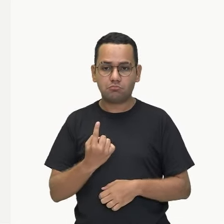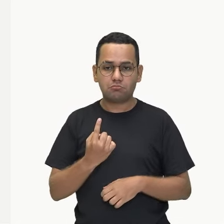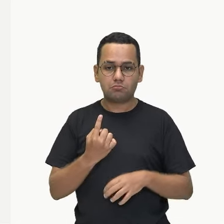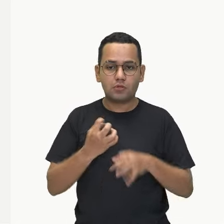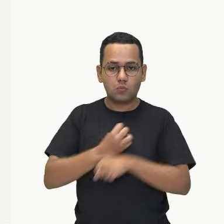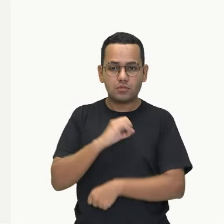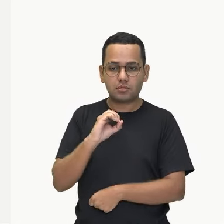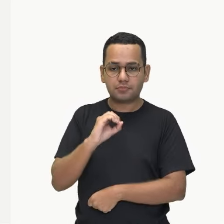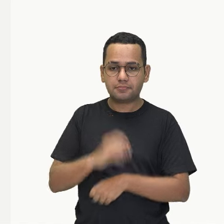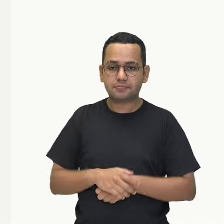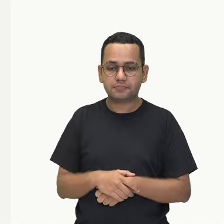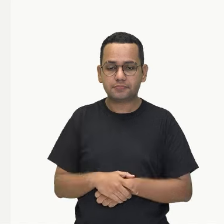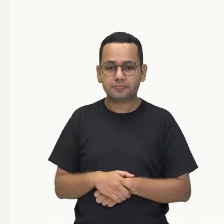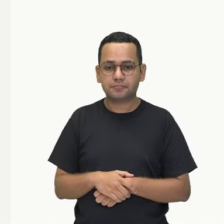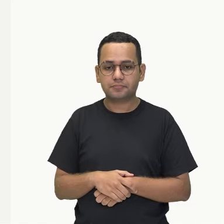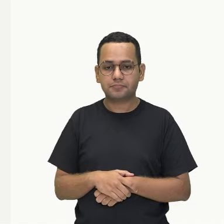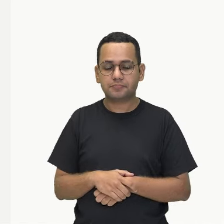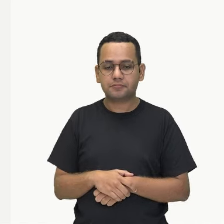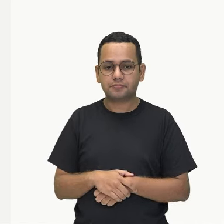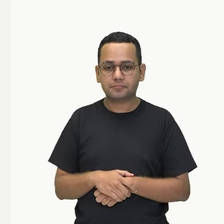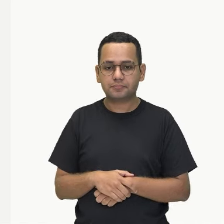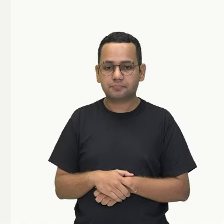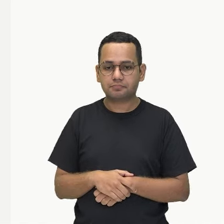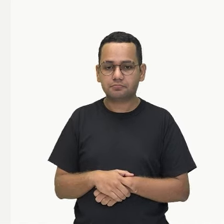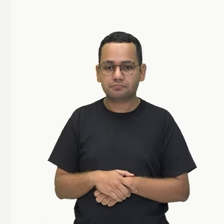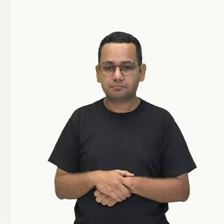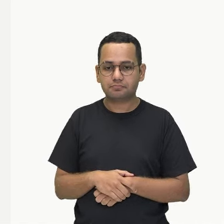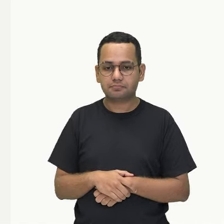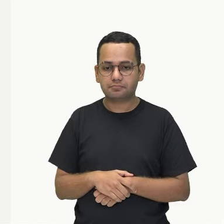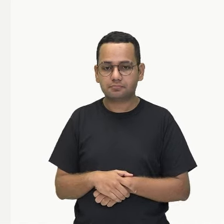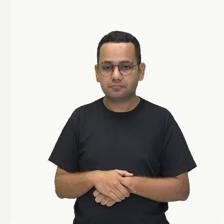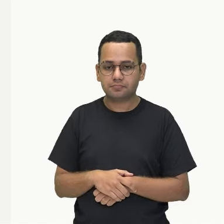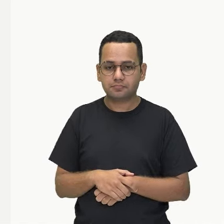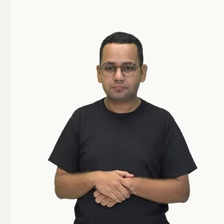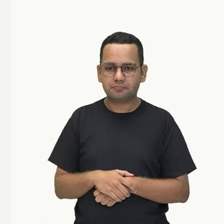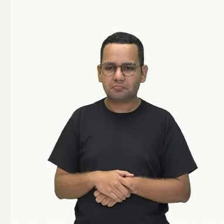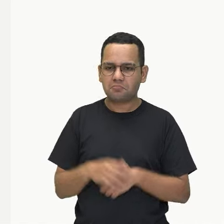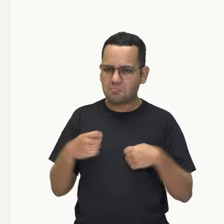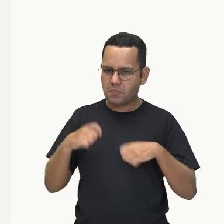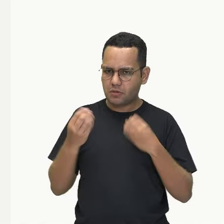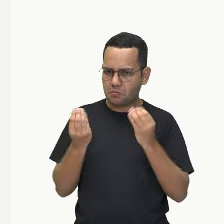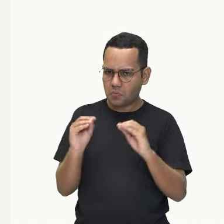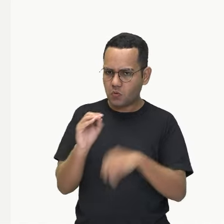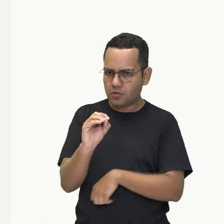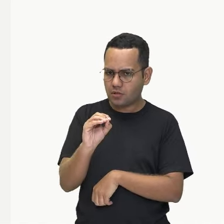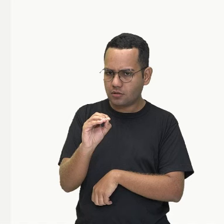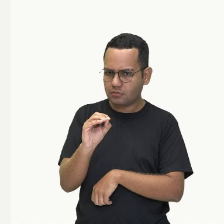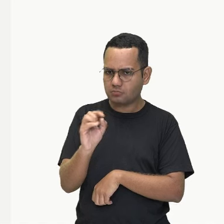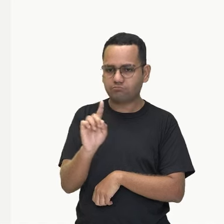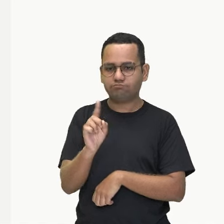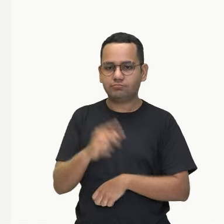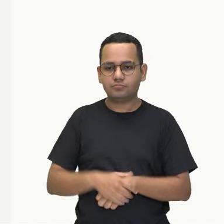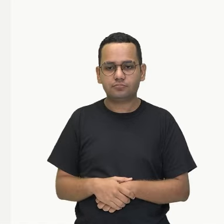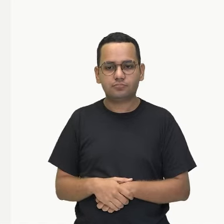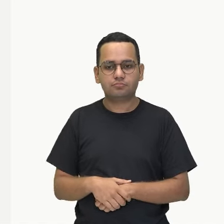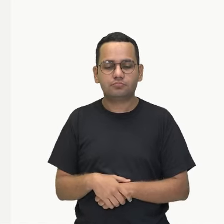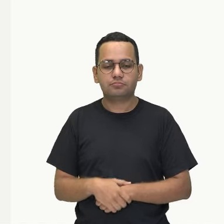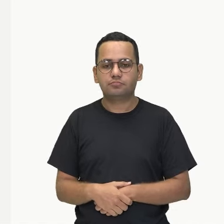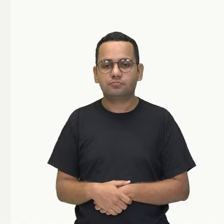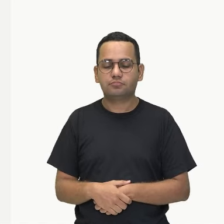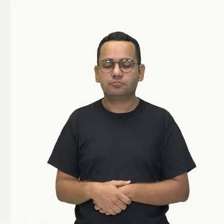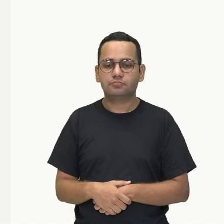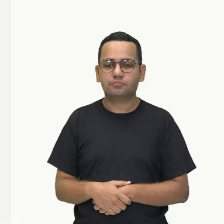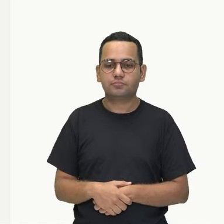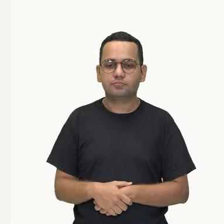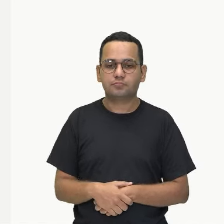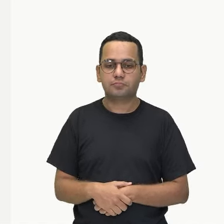0. Então, esses dois aqui deu 0. Eu preciso colocar o 0? Não. Tá?